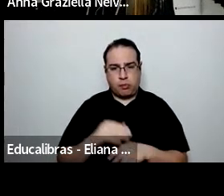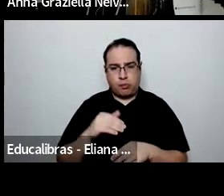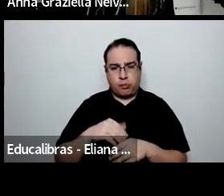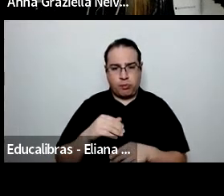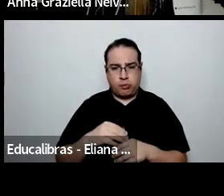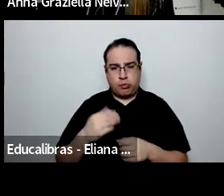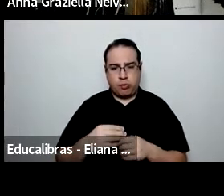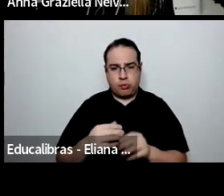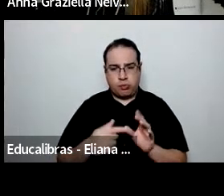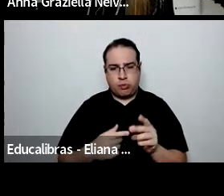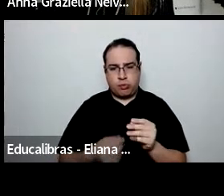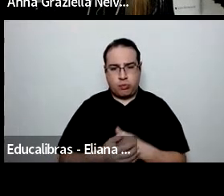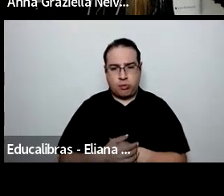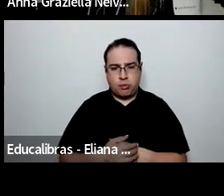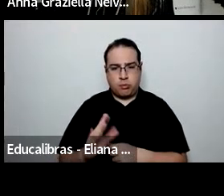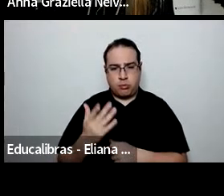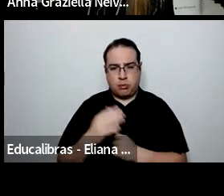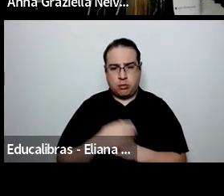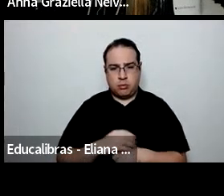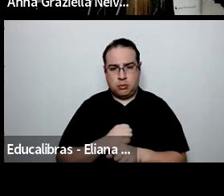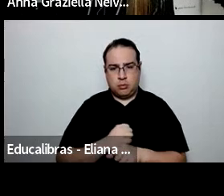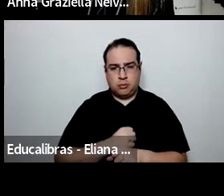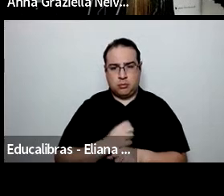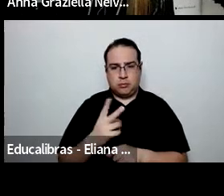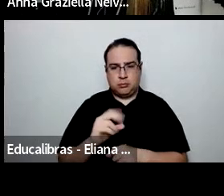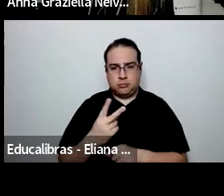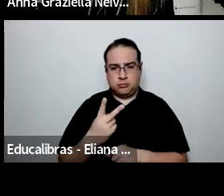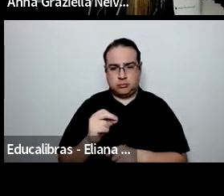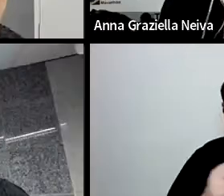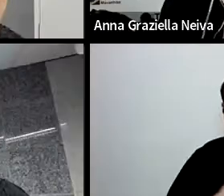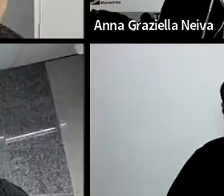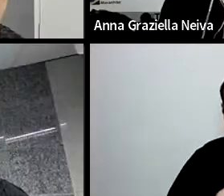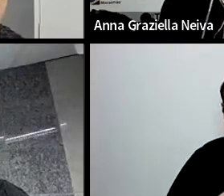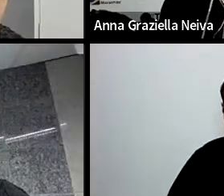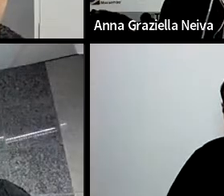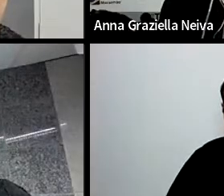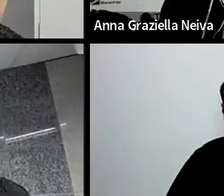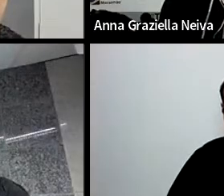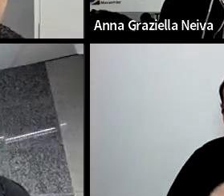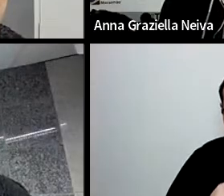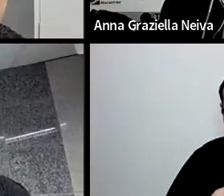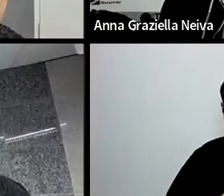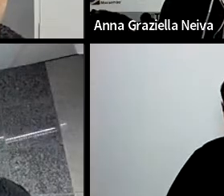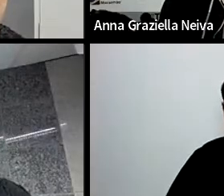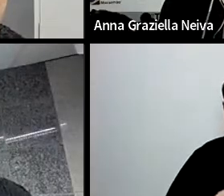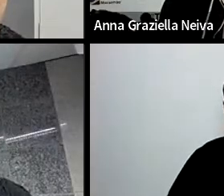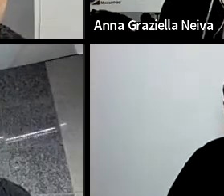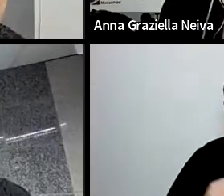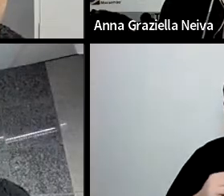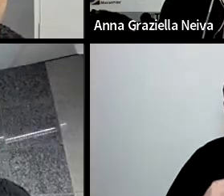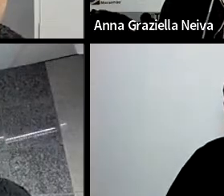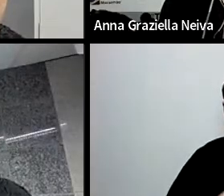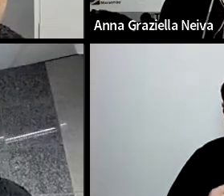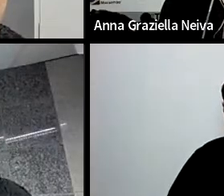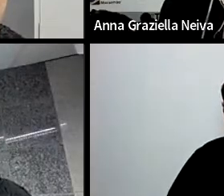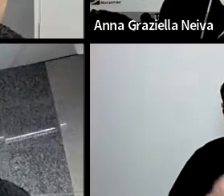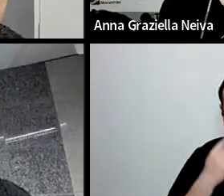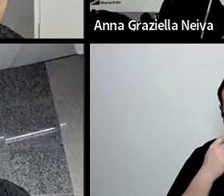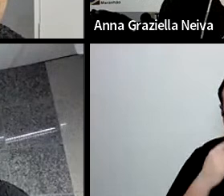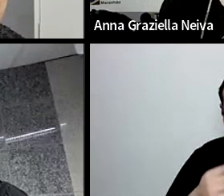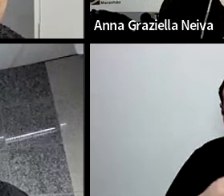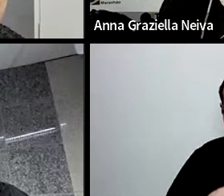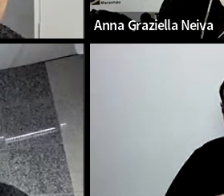municipais que ocorrerão no ano de 2020 os dizeres as cores os elementos